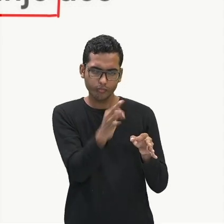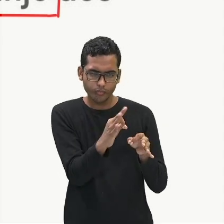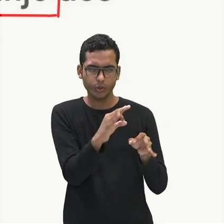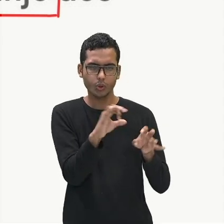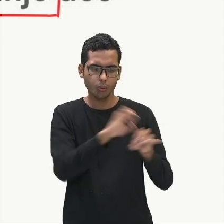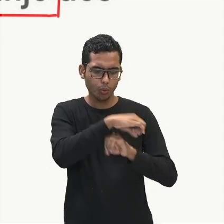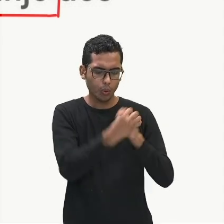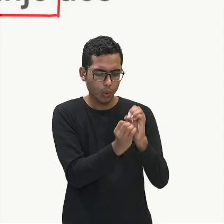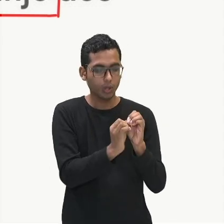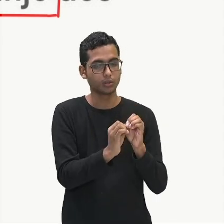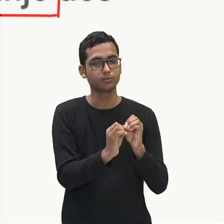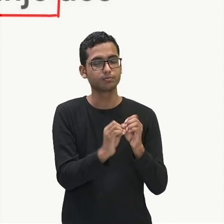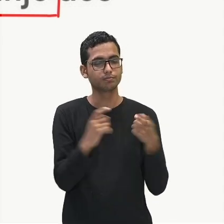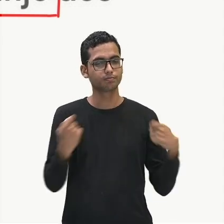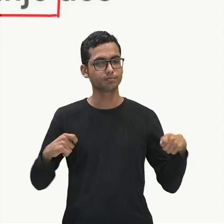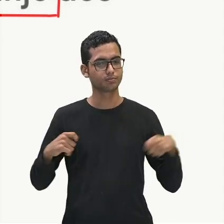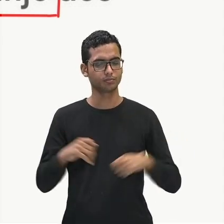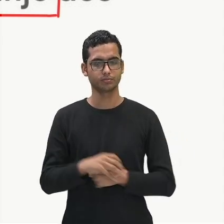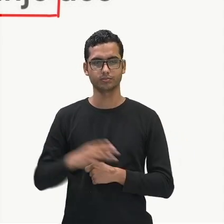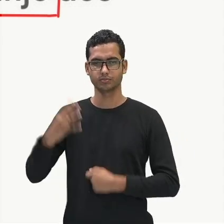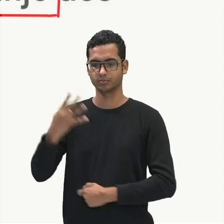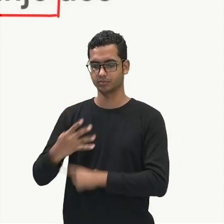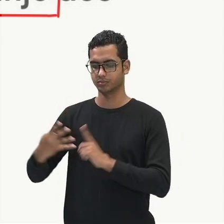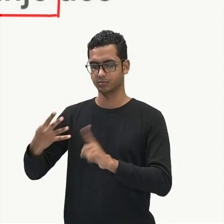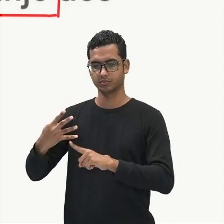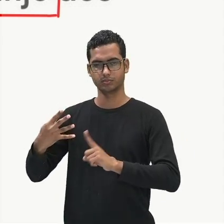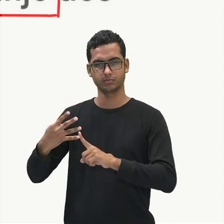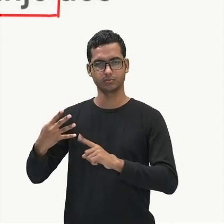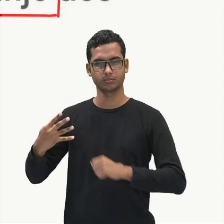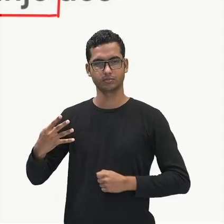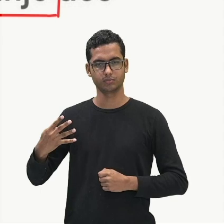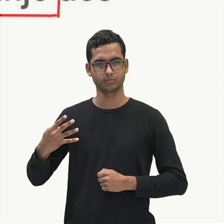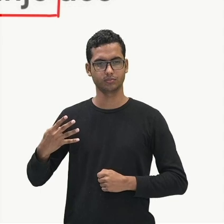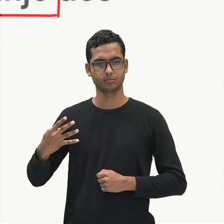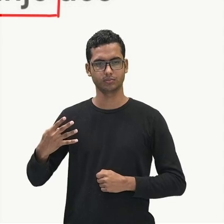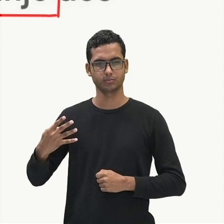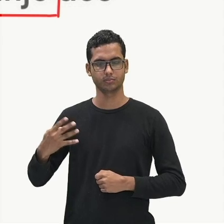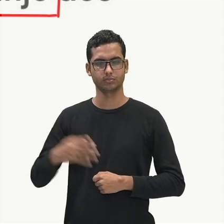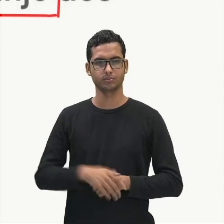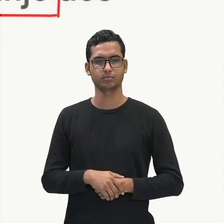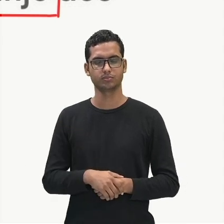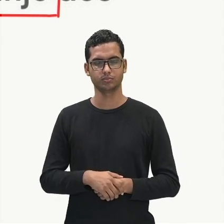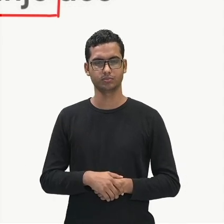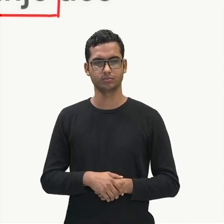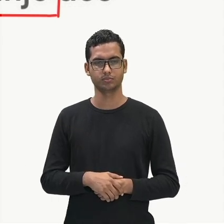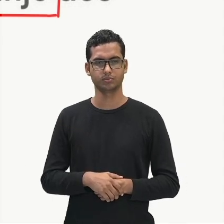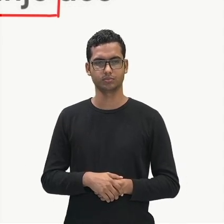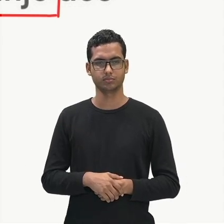necessário. E a 4ª afirmação diz